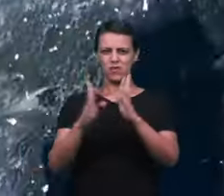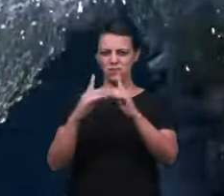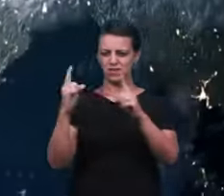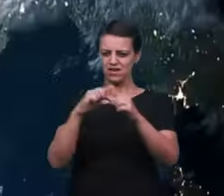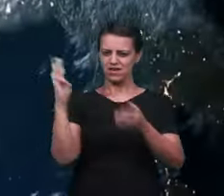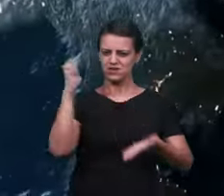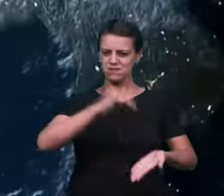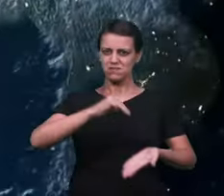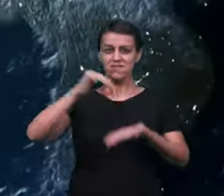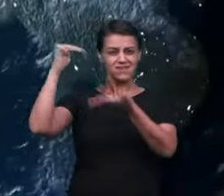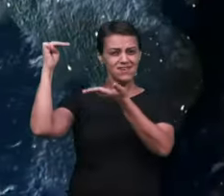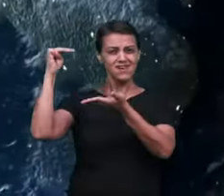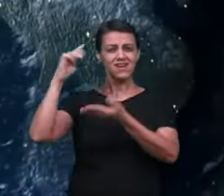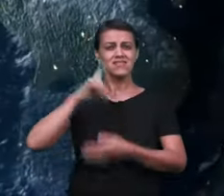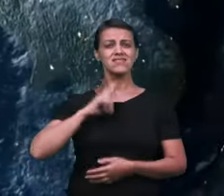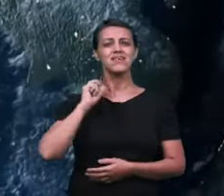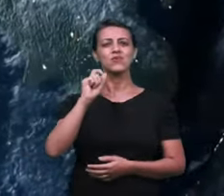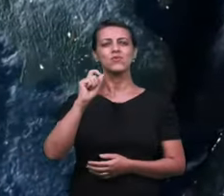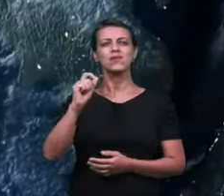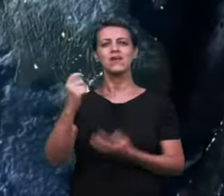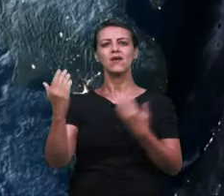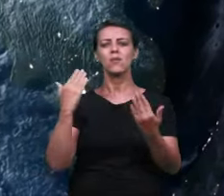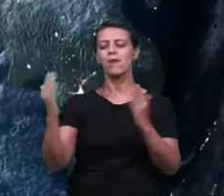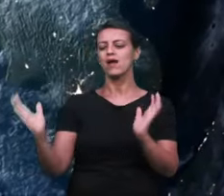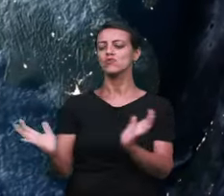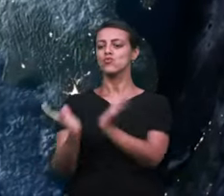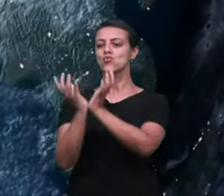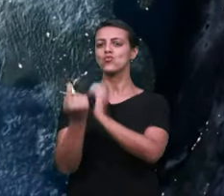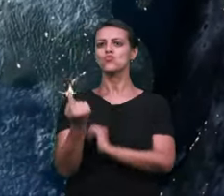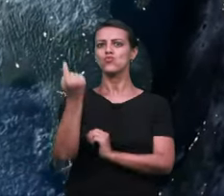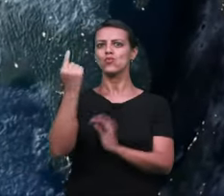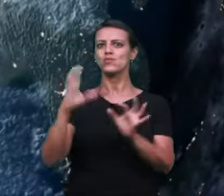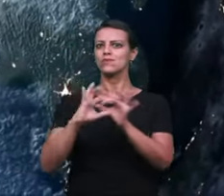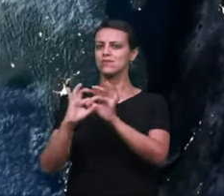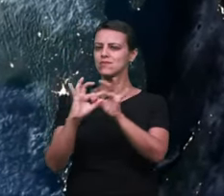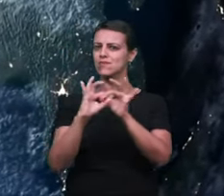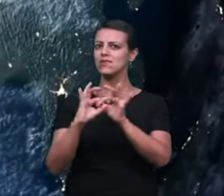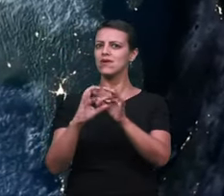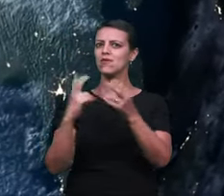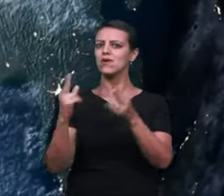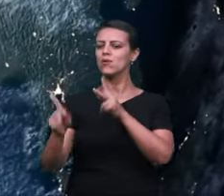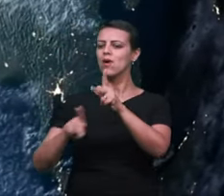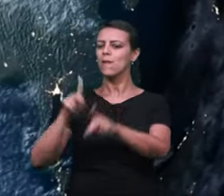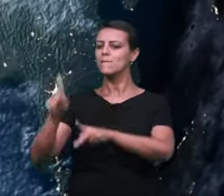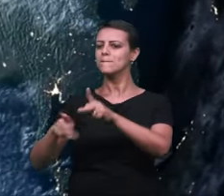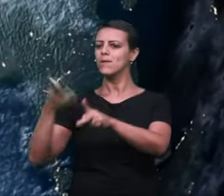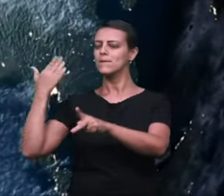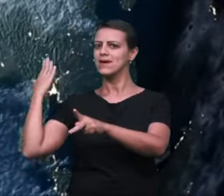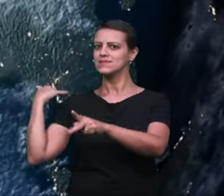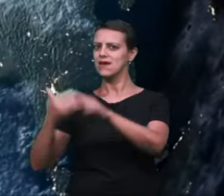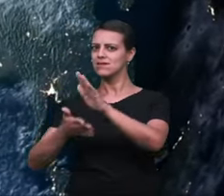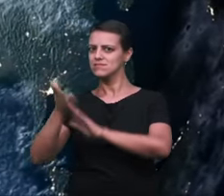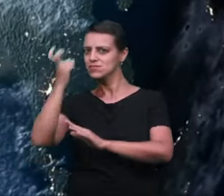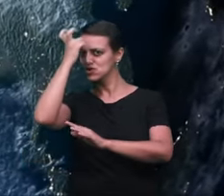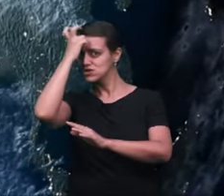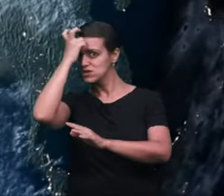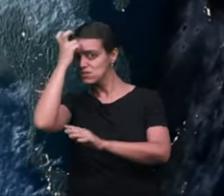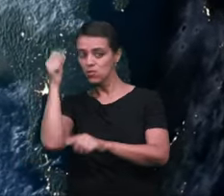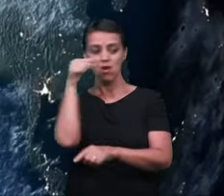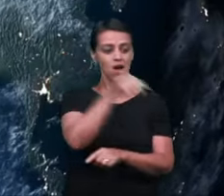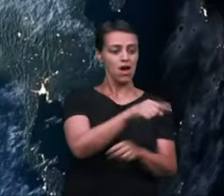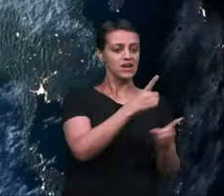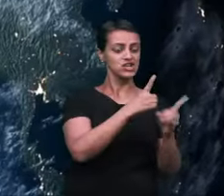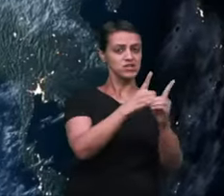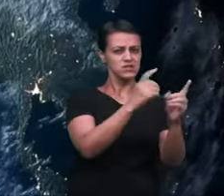planeta vivem um momento de unidade e comunhão, como viveram os hebreus na saída do Egito e os discípulos com o